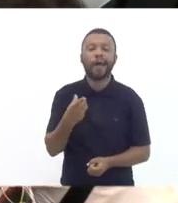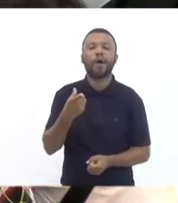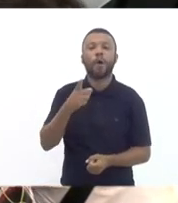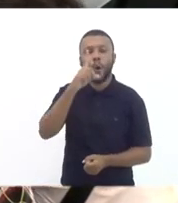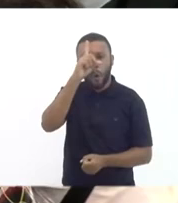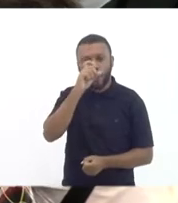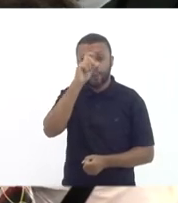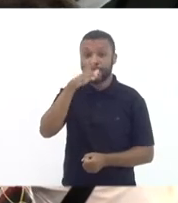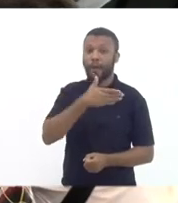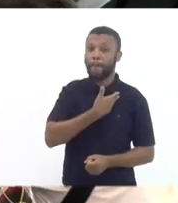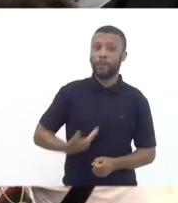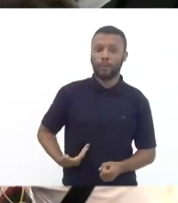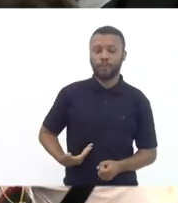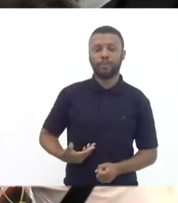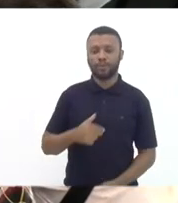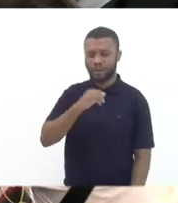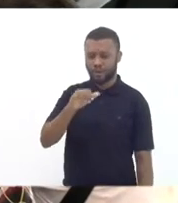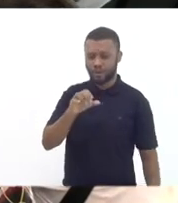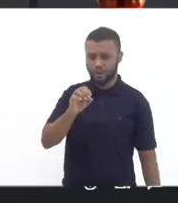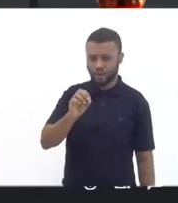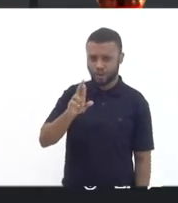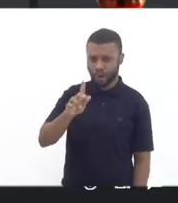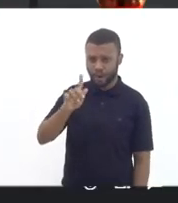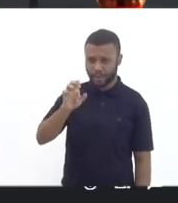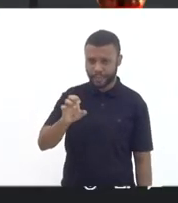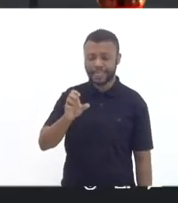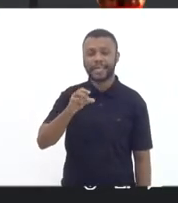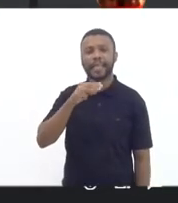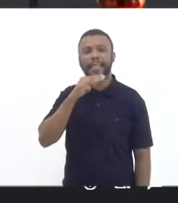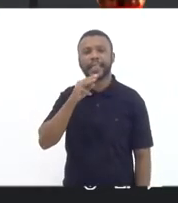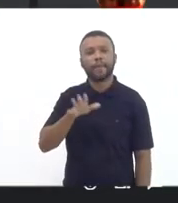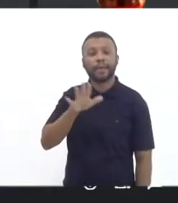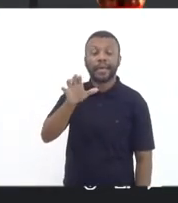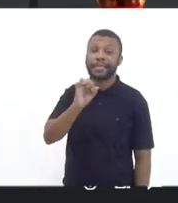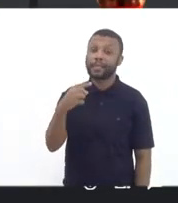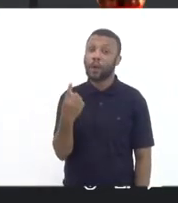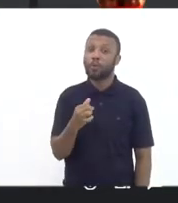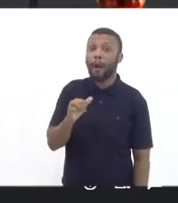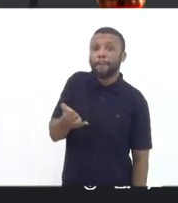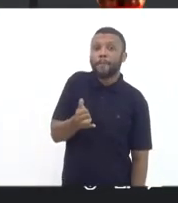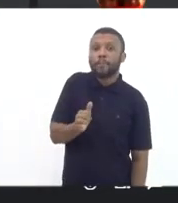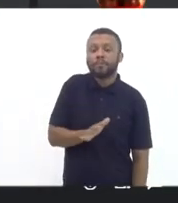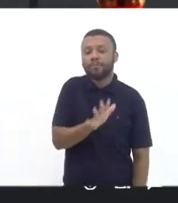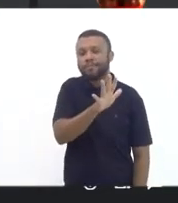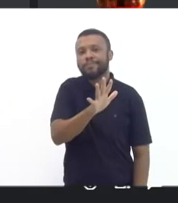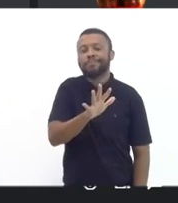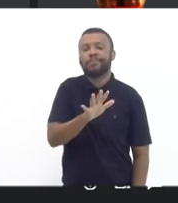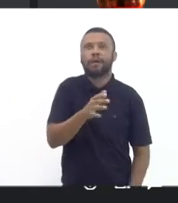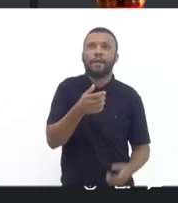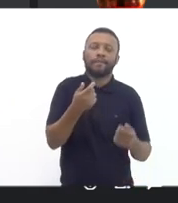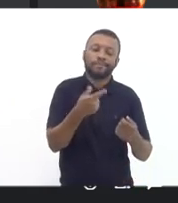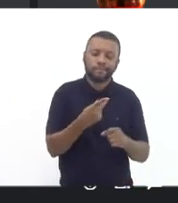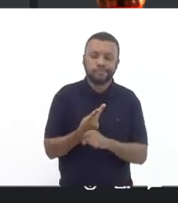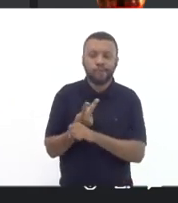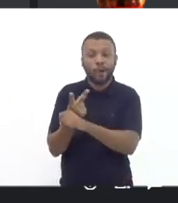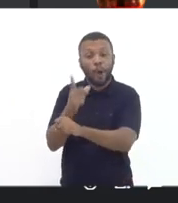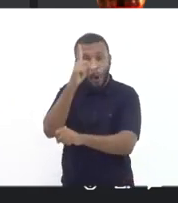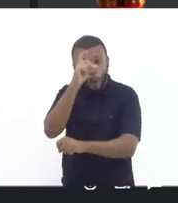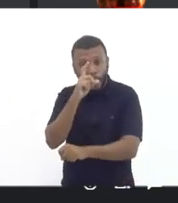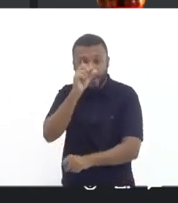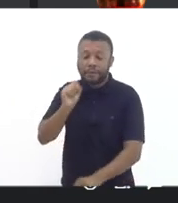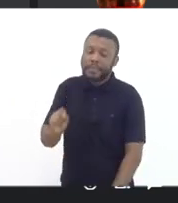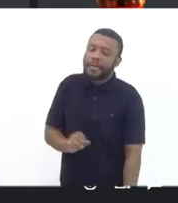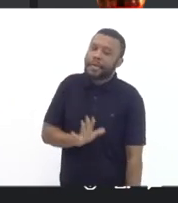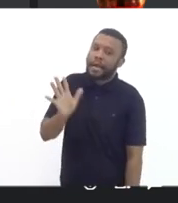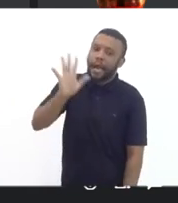Mangueira. E se a gente não usar ele, temos que pagar caríssimo em